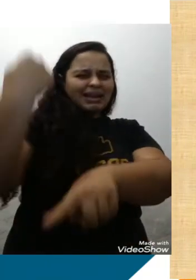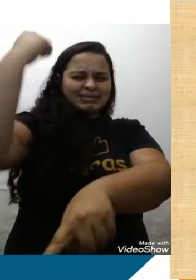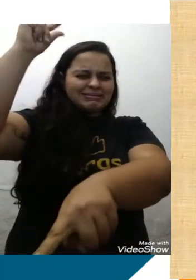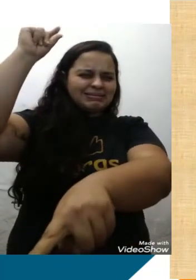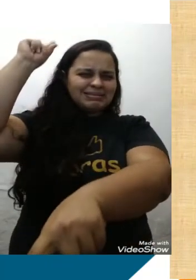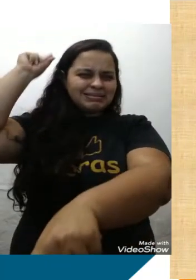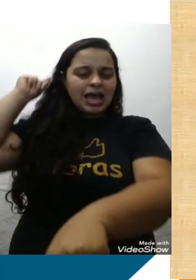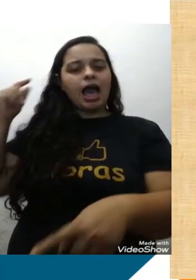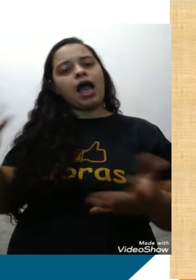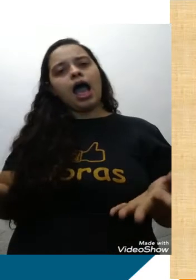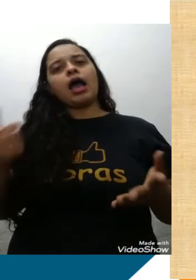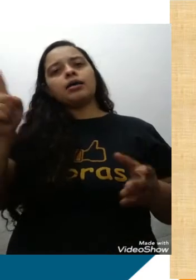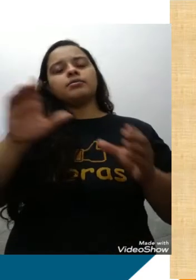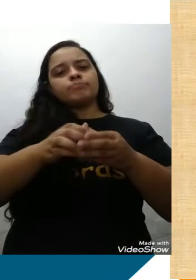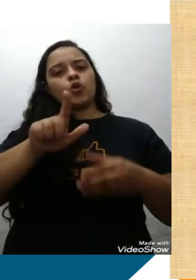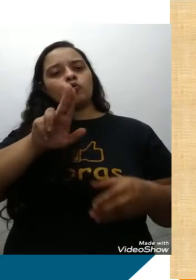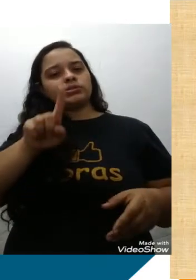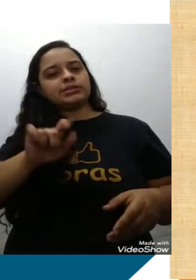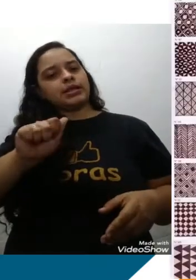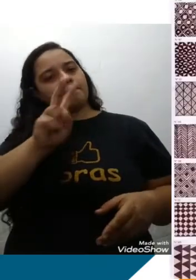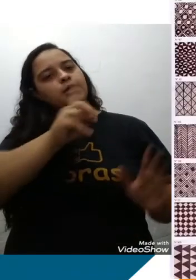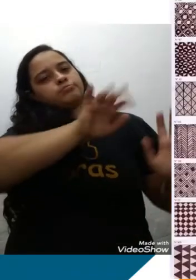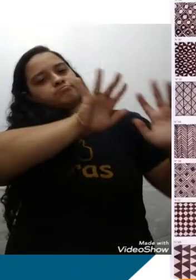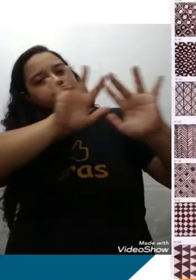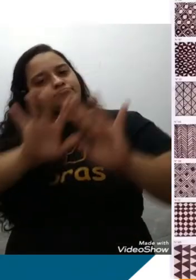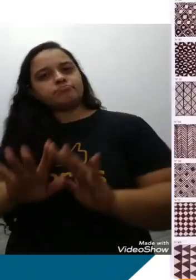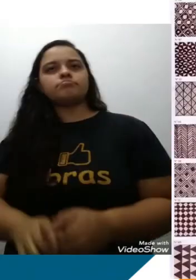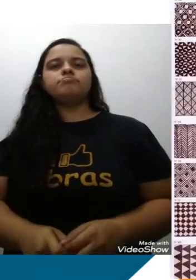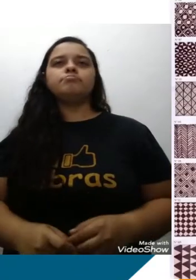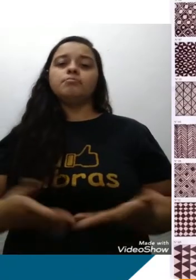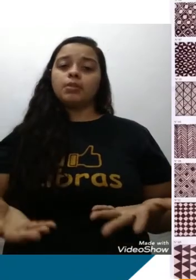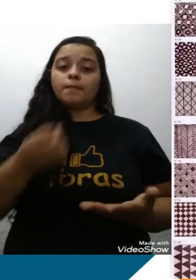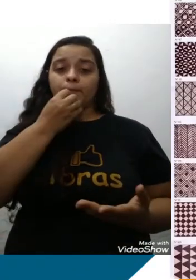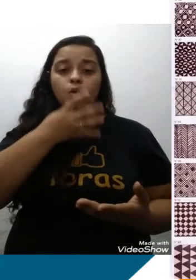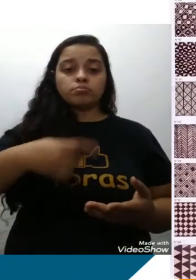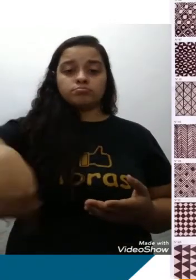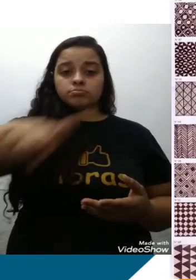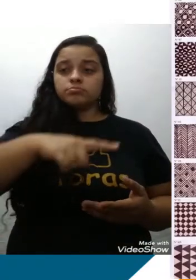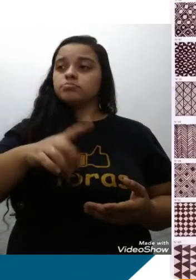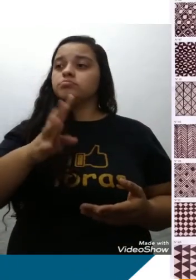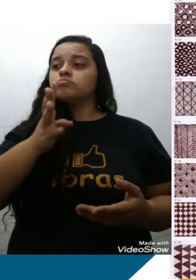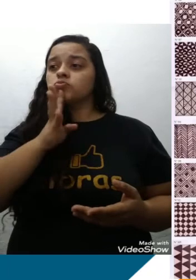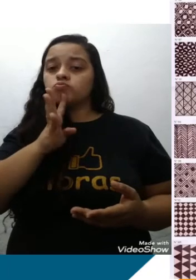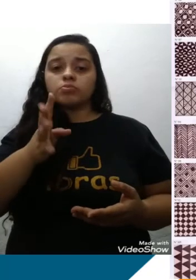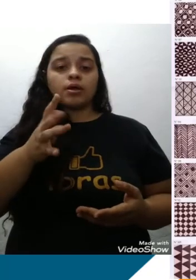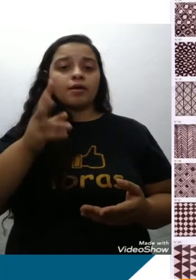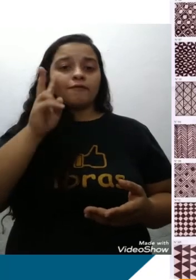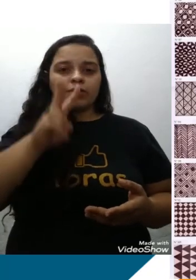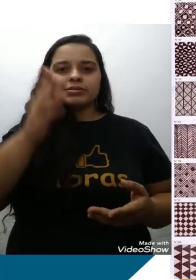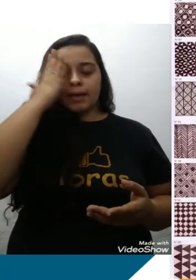então, de Lagoa Santa, da qual a Luzia faz parte. Bom, só para vocês saberem, né, uma informação